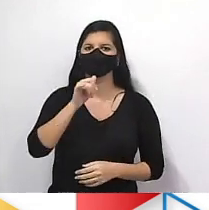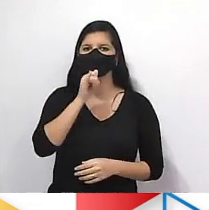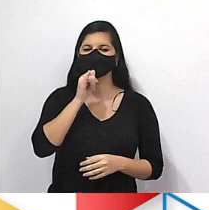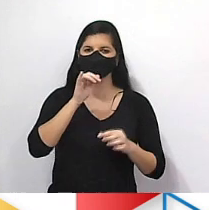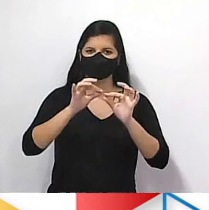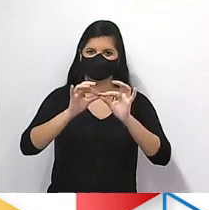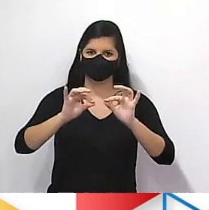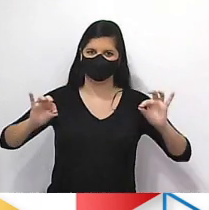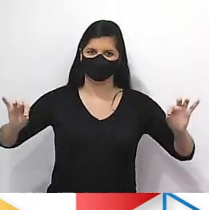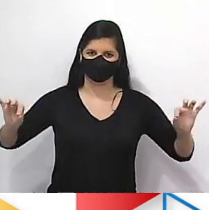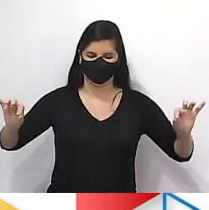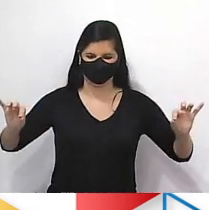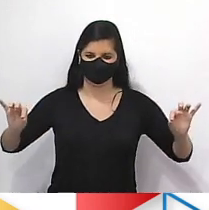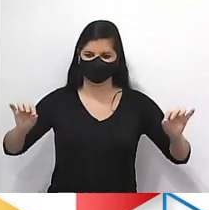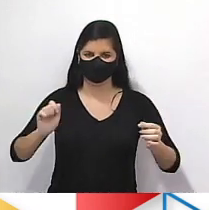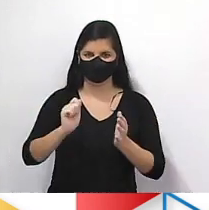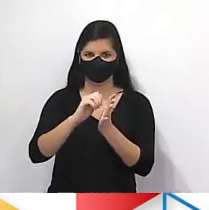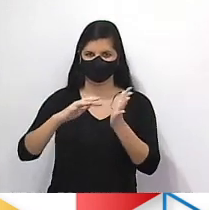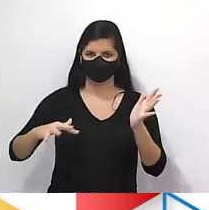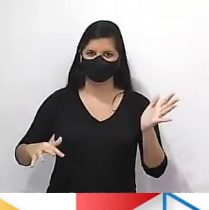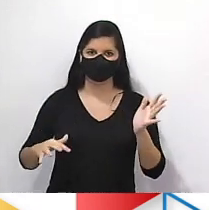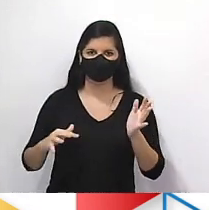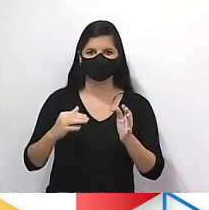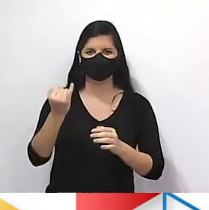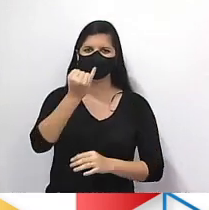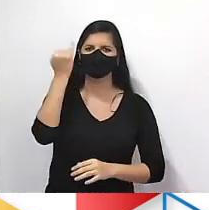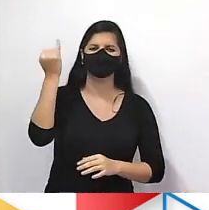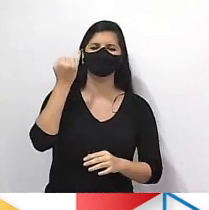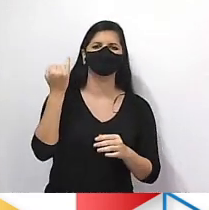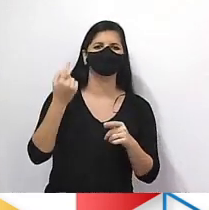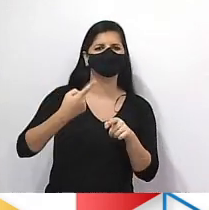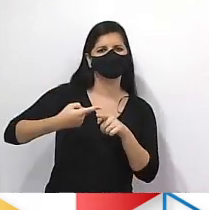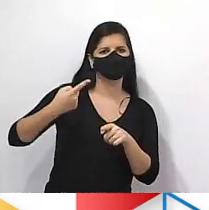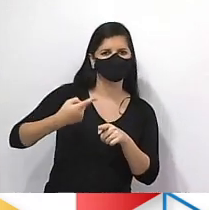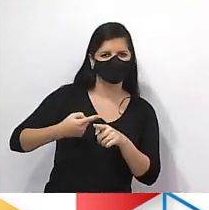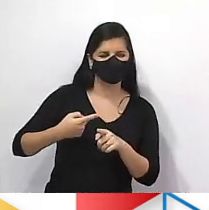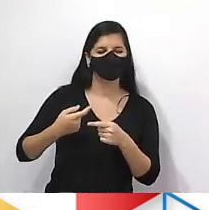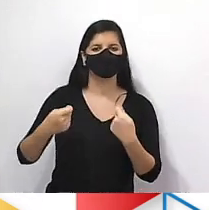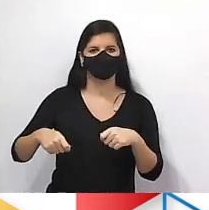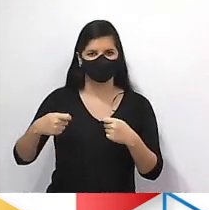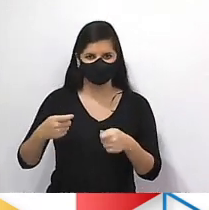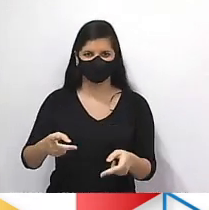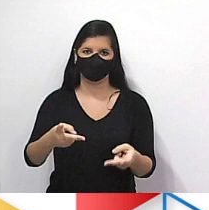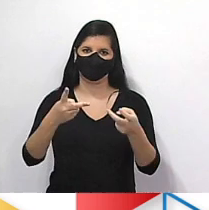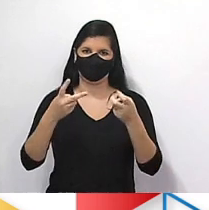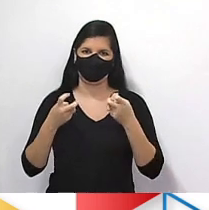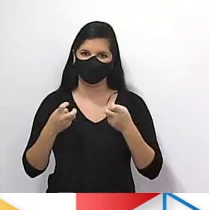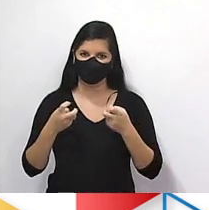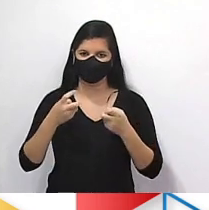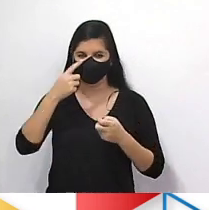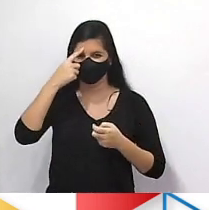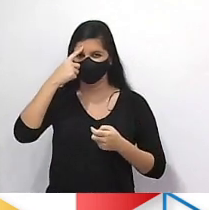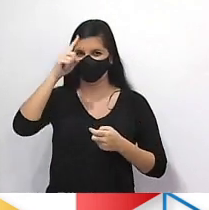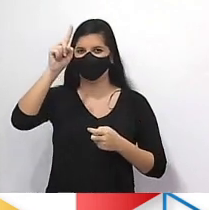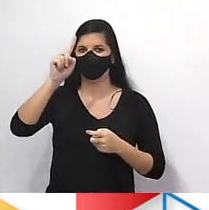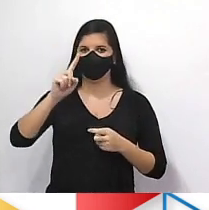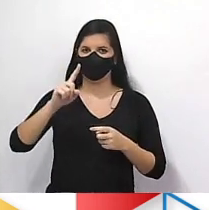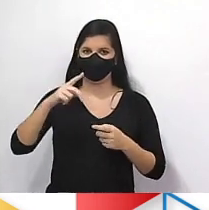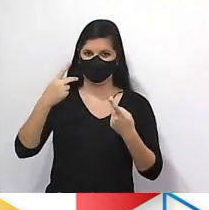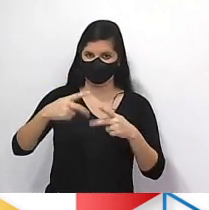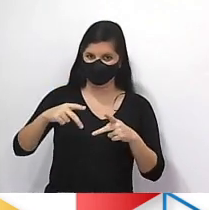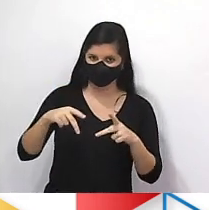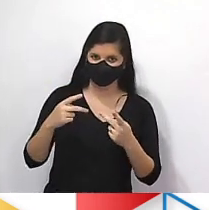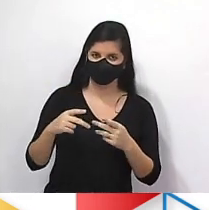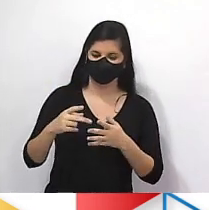numérica agora já uma atividade. Por que é importante? Para que você mensure, para que você tenha uma ideia na